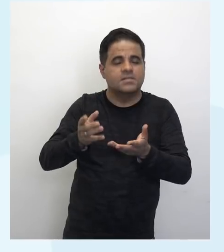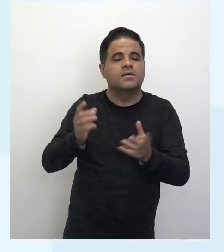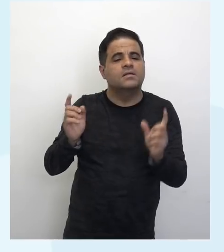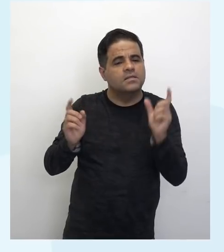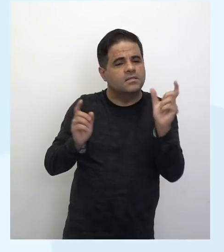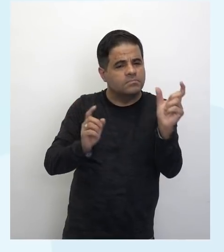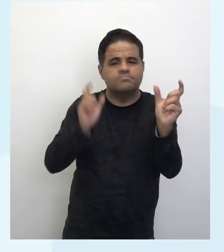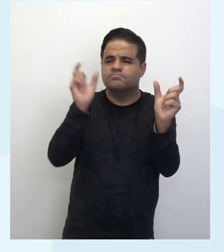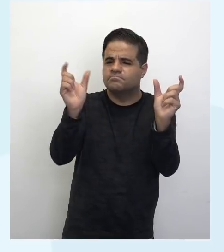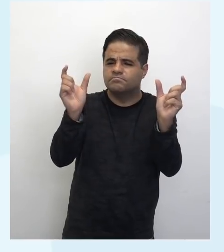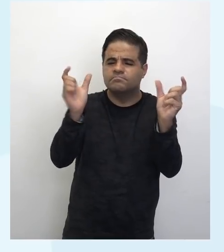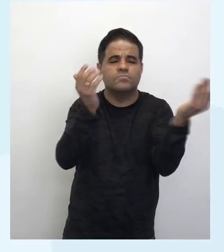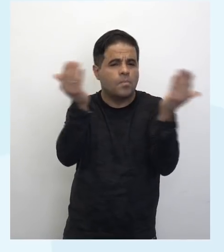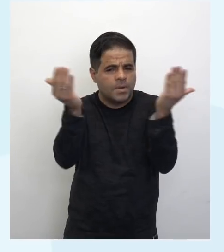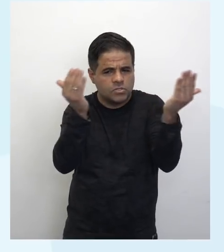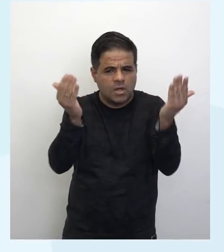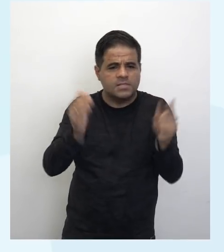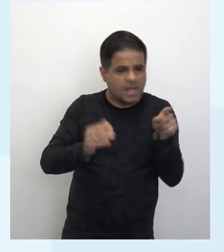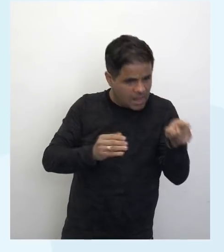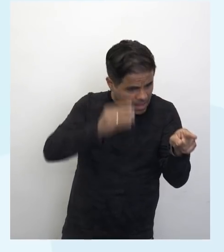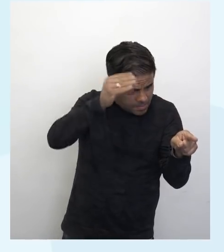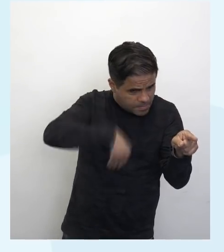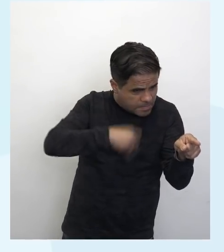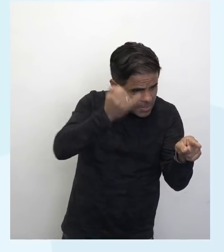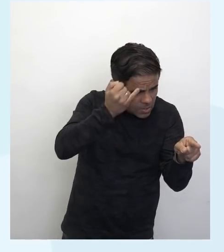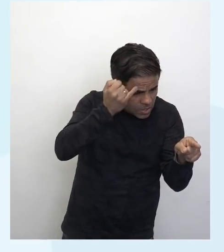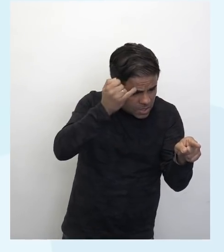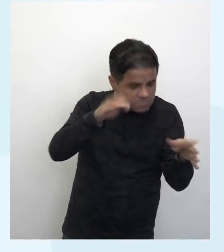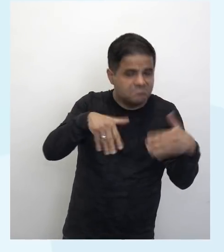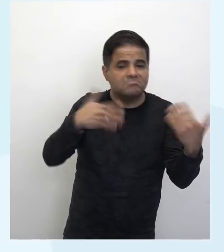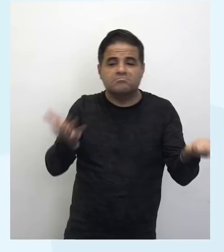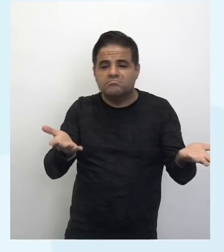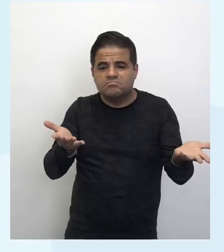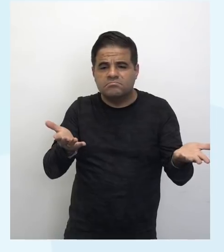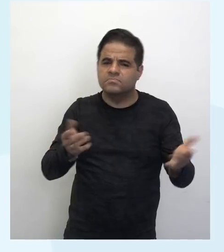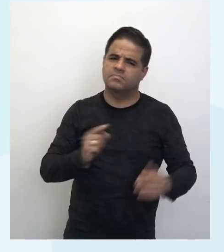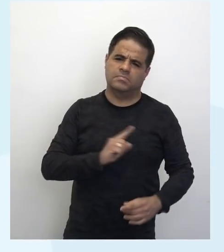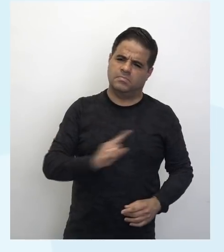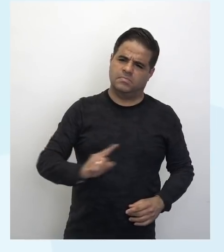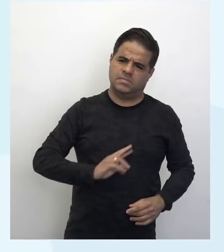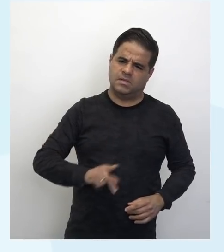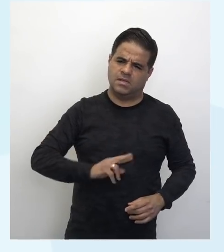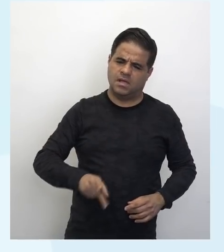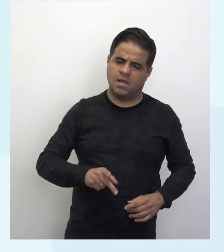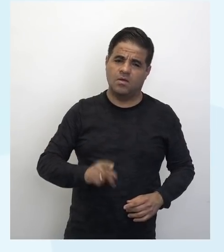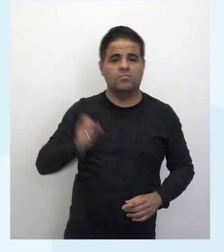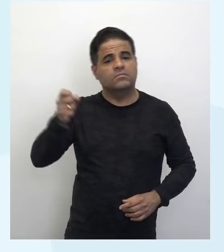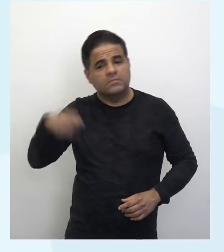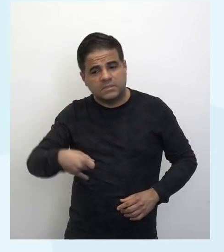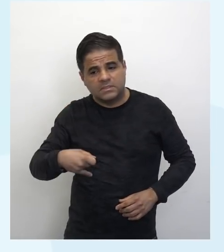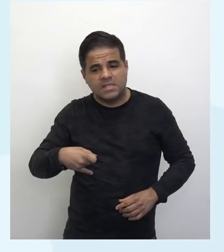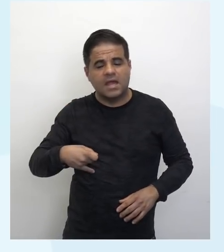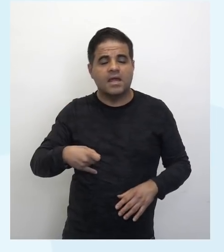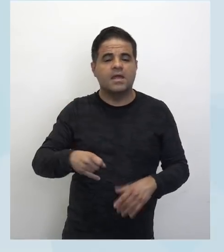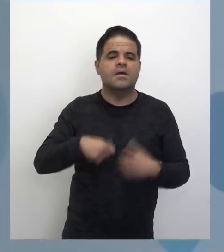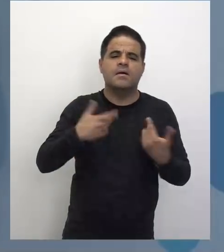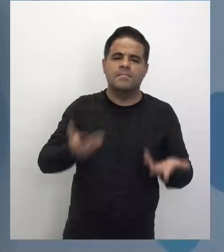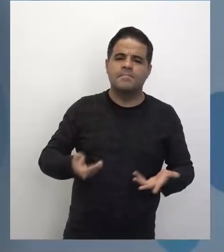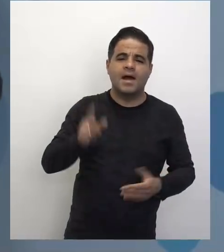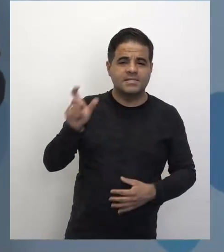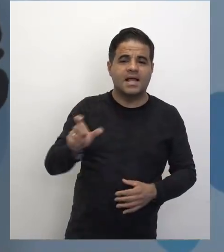fazer esse comparativo. Então, ela é preguiçosa? Quais são os cenários possíveis? Que não. E que sim, né? Só como